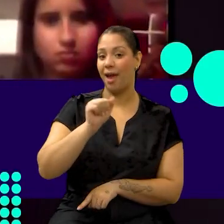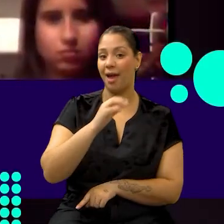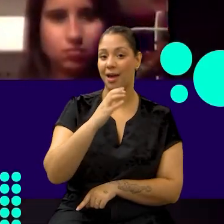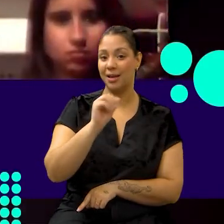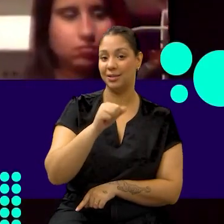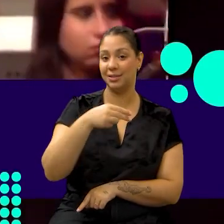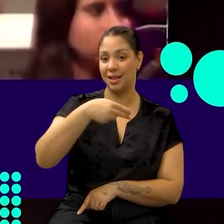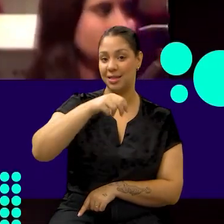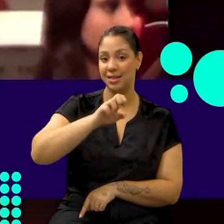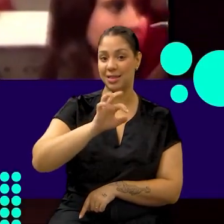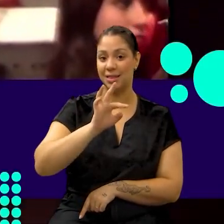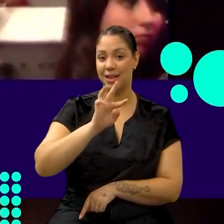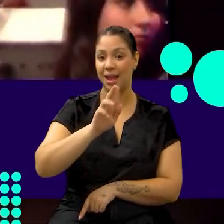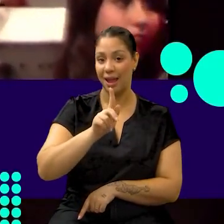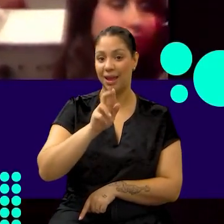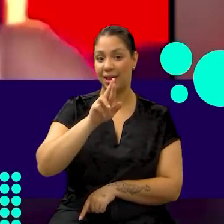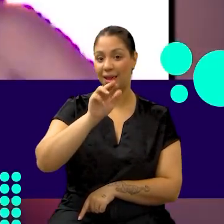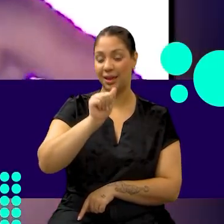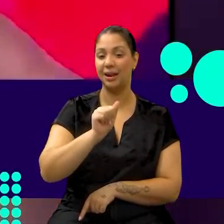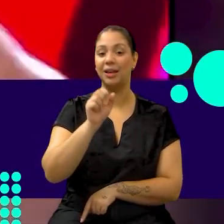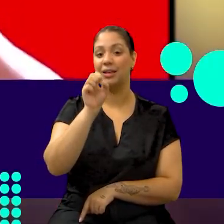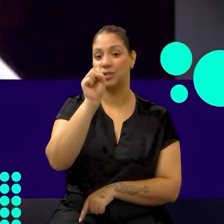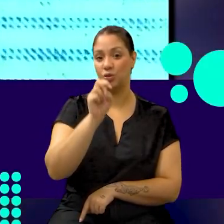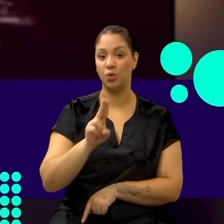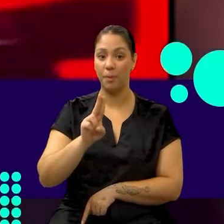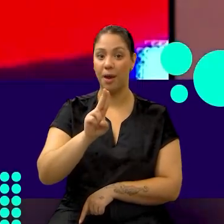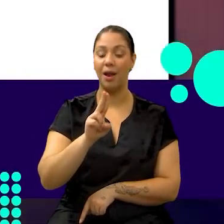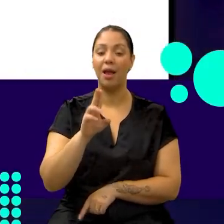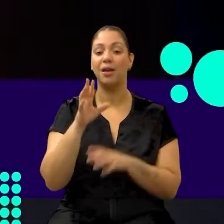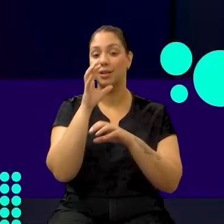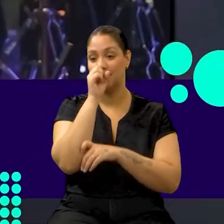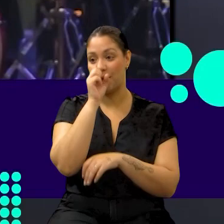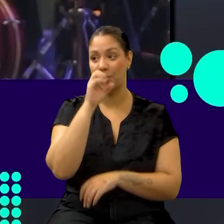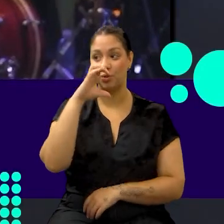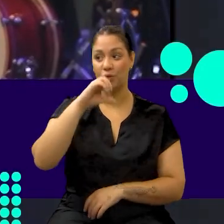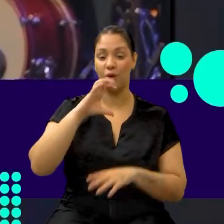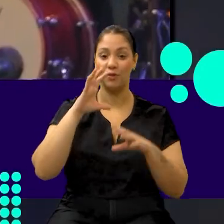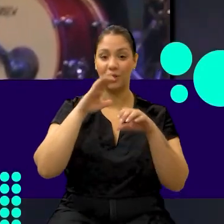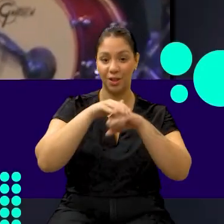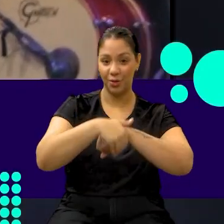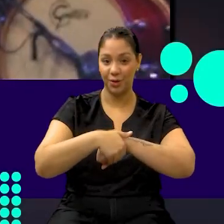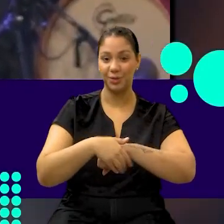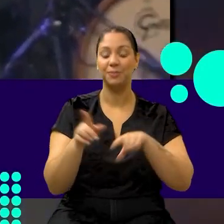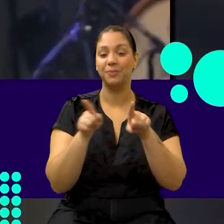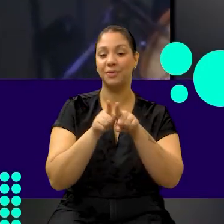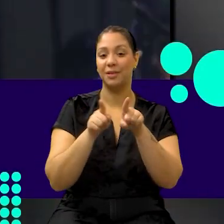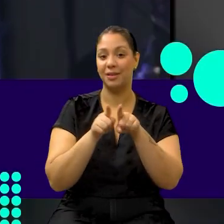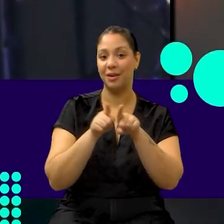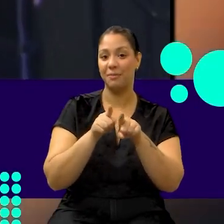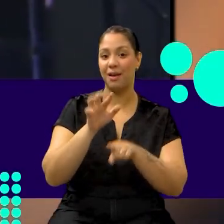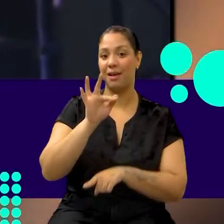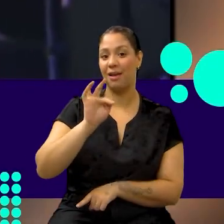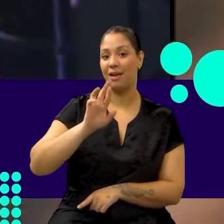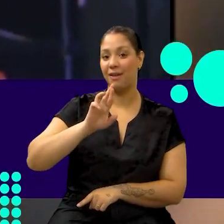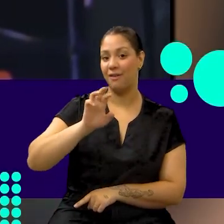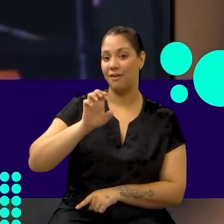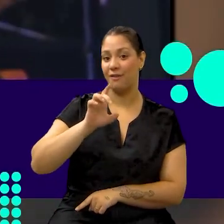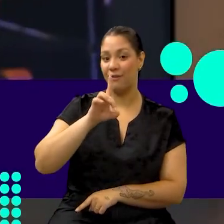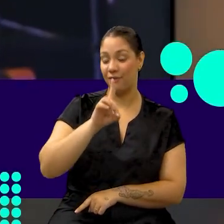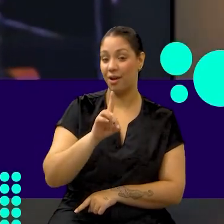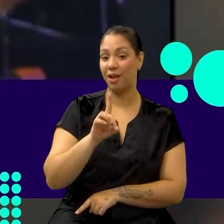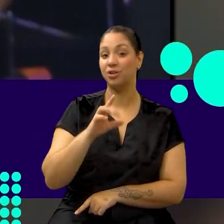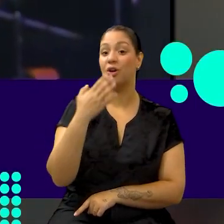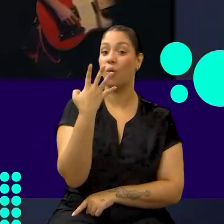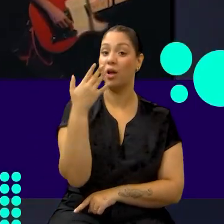Raça Negra no Chapéu Brasil em Sumaré, sábado, às 21h. No Sesc Campinas, vai ter Fred Sunwalk,